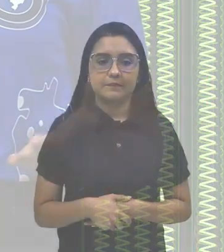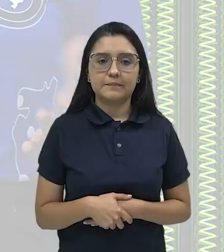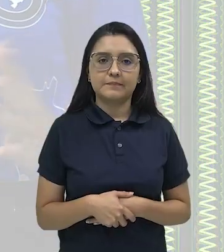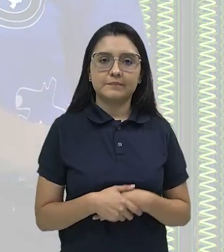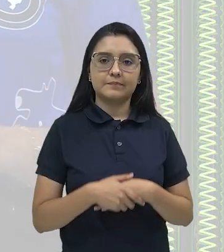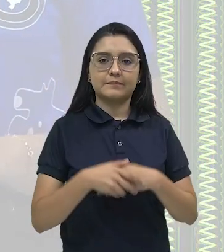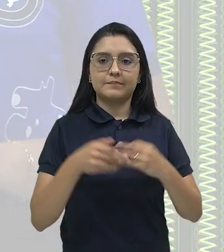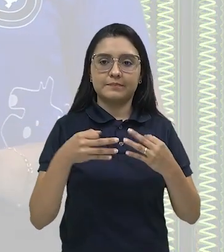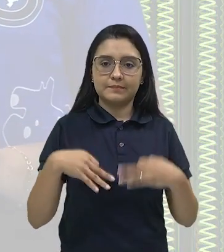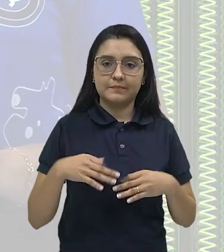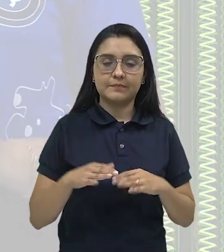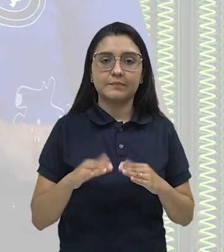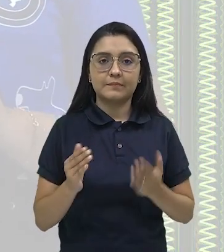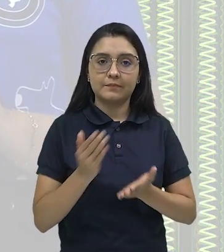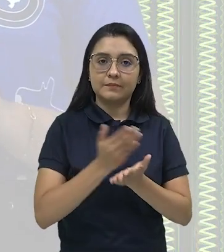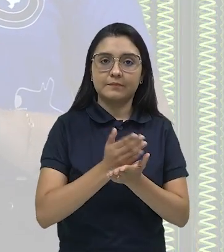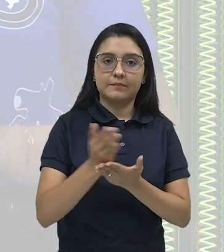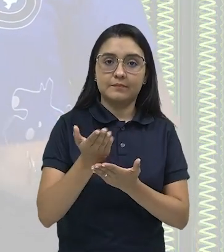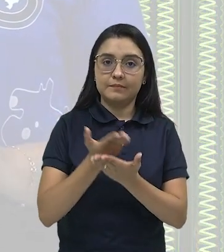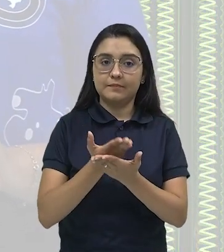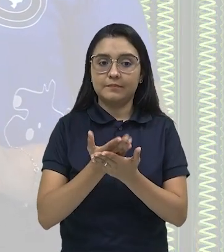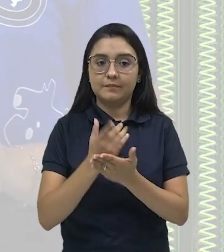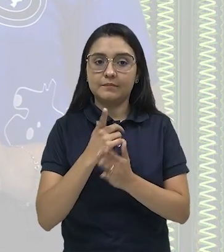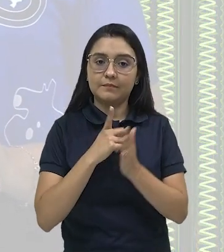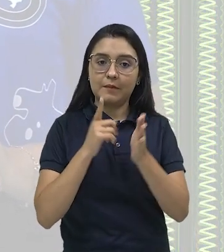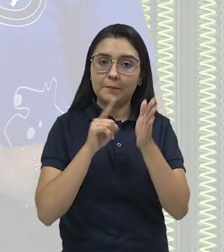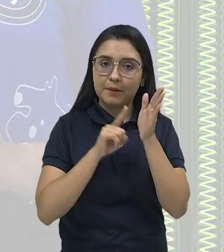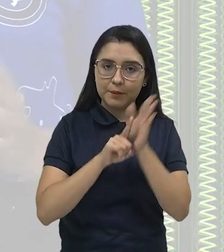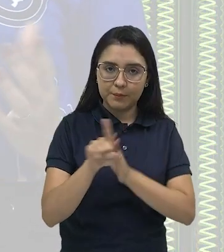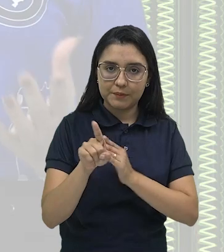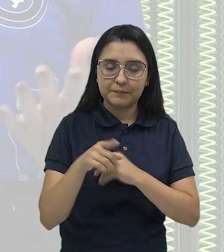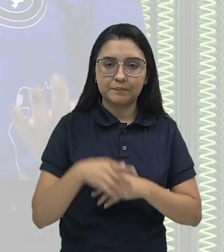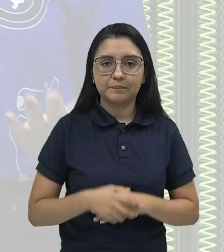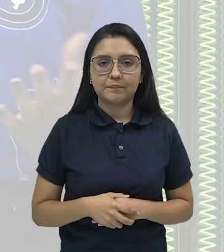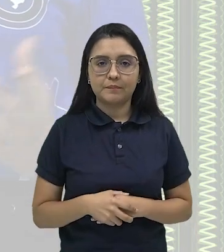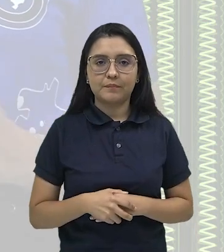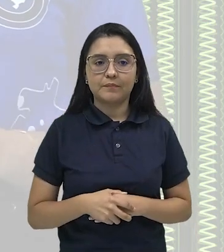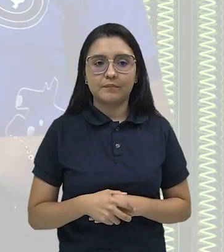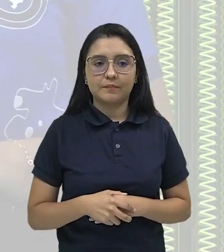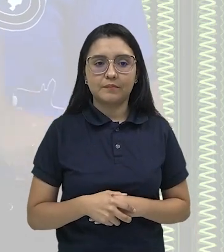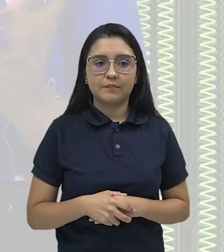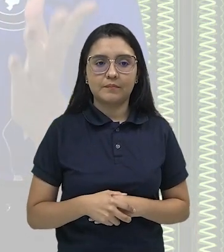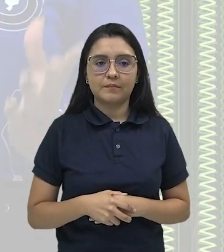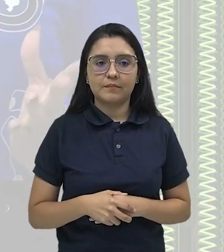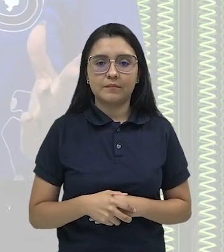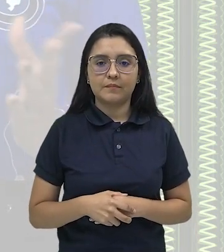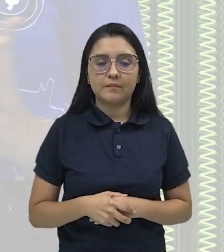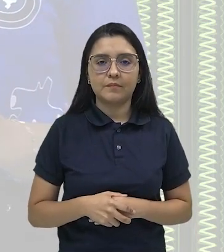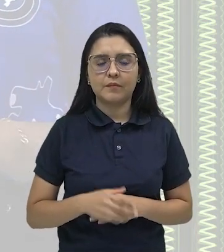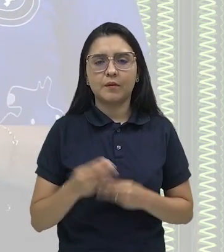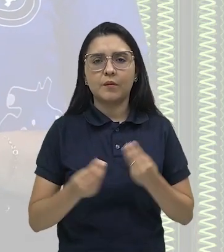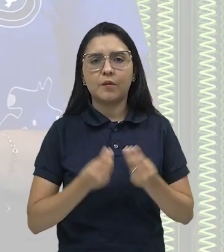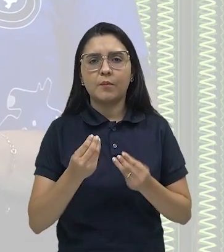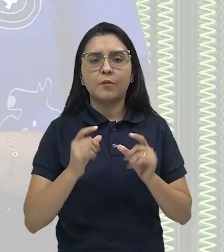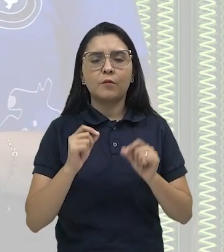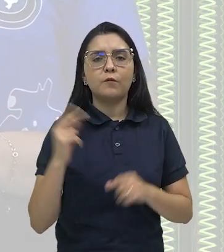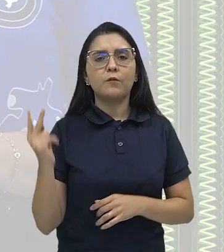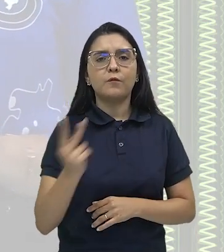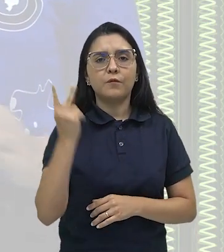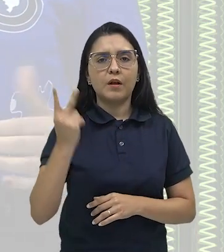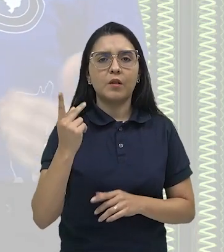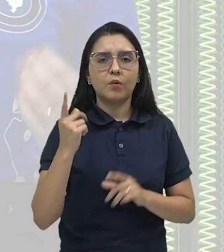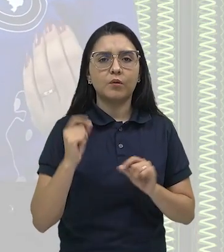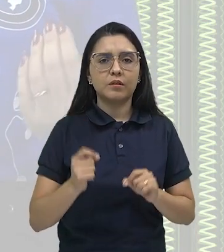Muito bem, para iniciar a nossa aula eu tenho uma pergunta para fazer para você. Como anda a sua conta de energia elétrica,